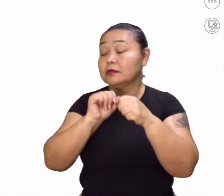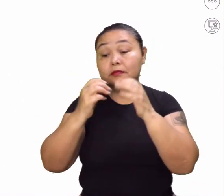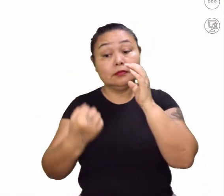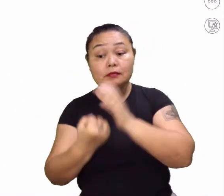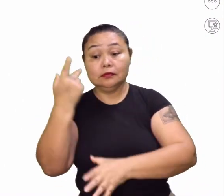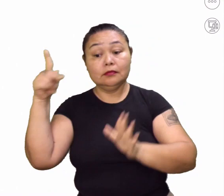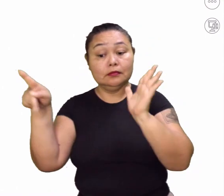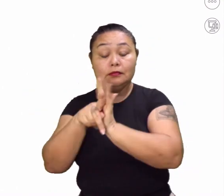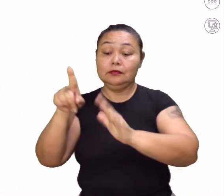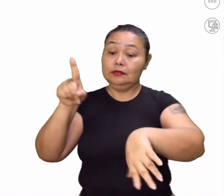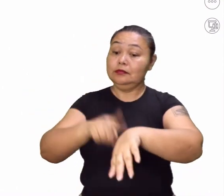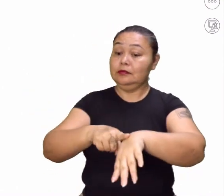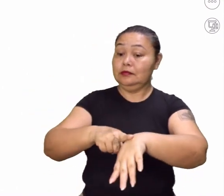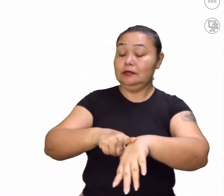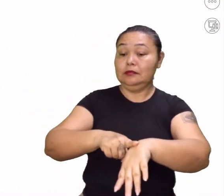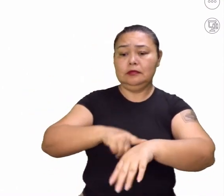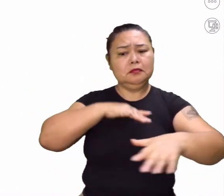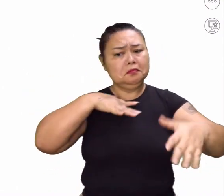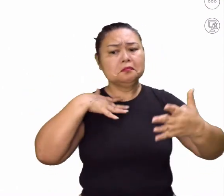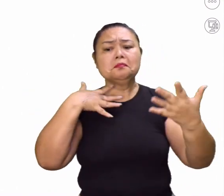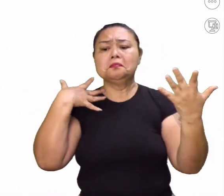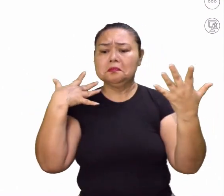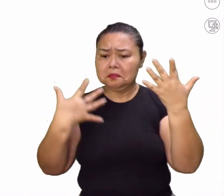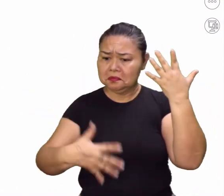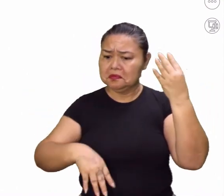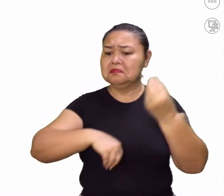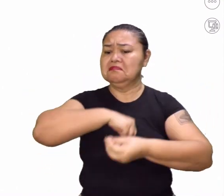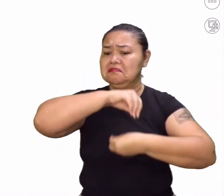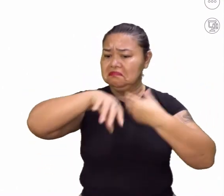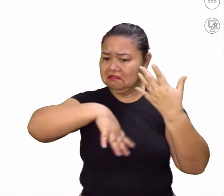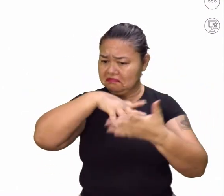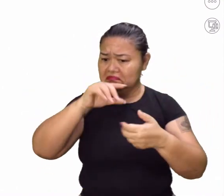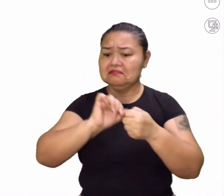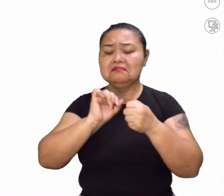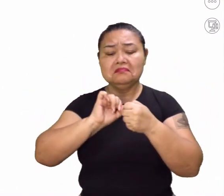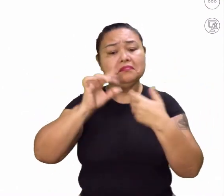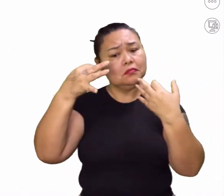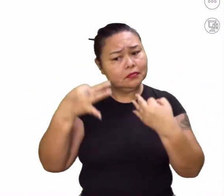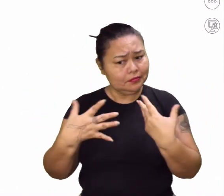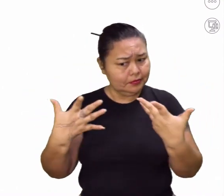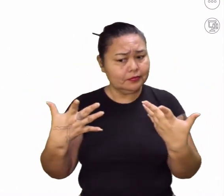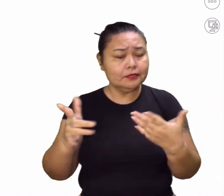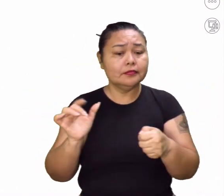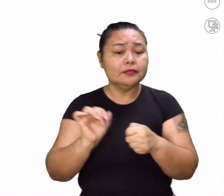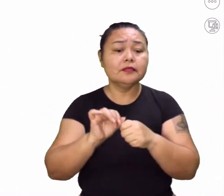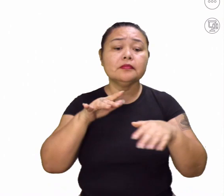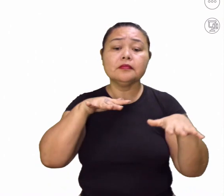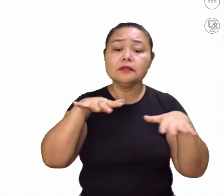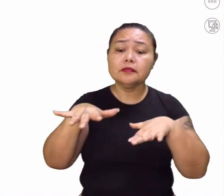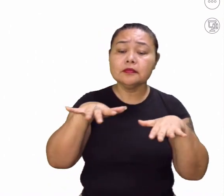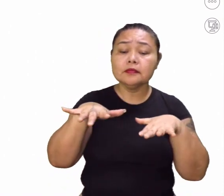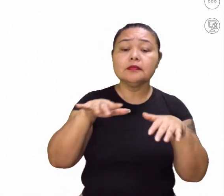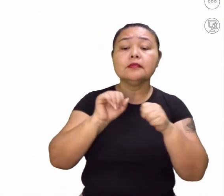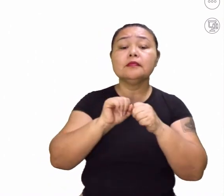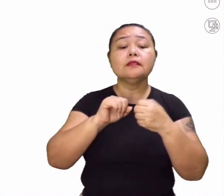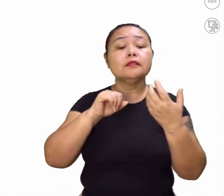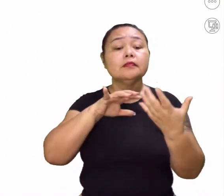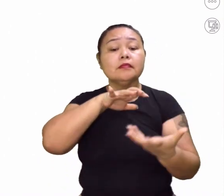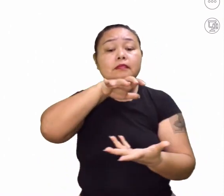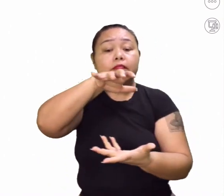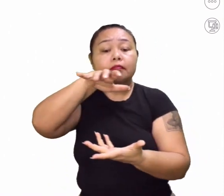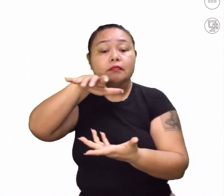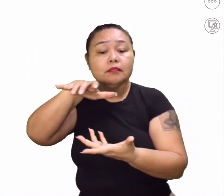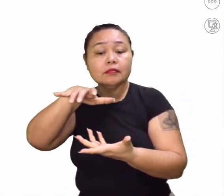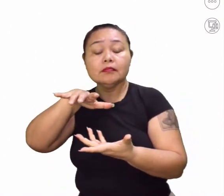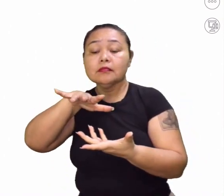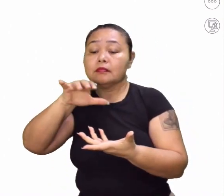implantar seu horário? Era uma bagunça. Uma bagunça, certamente. Beleza? Conforme o movimento de rotação da Terra e